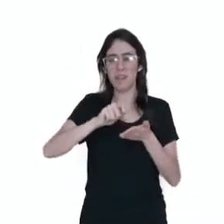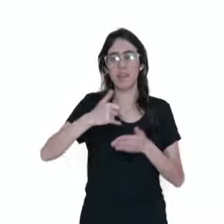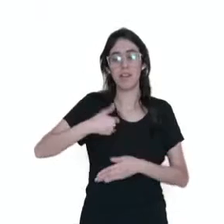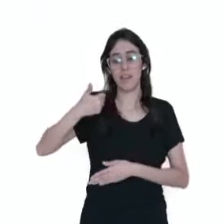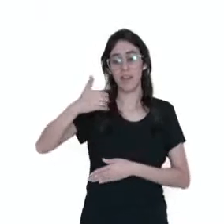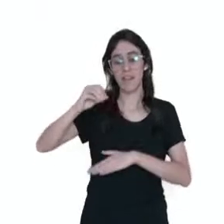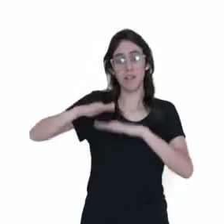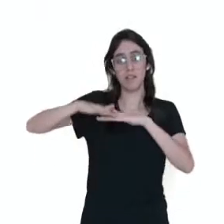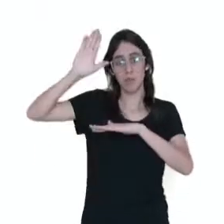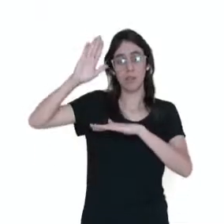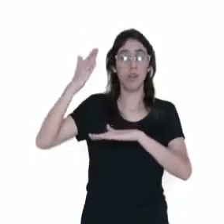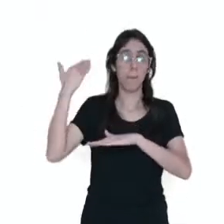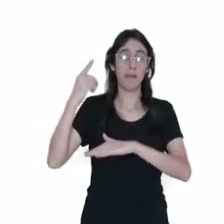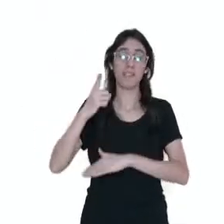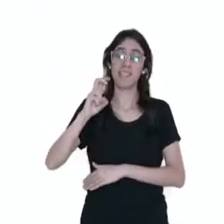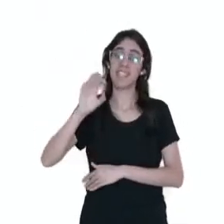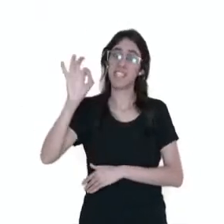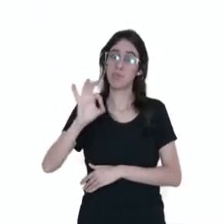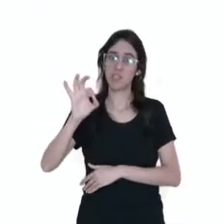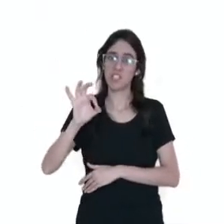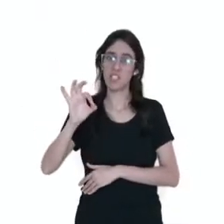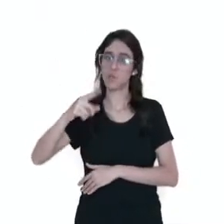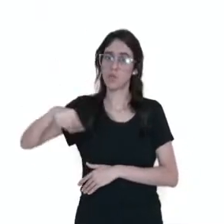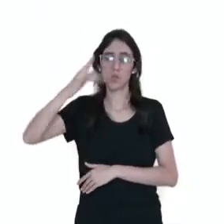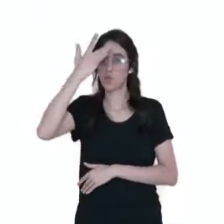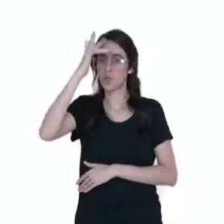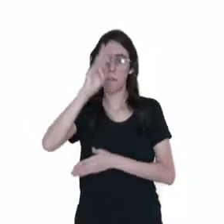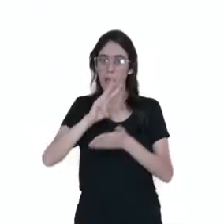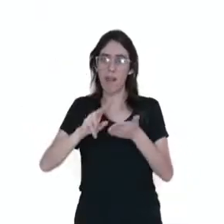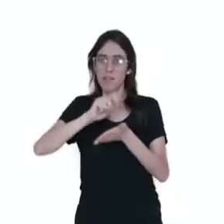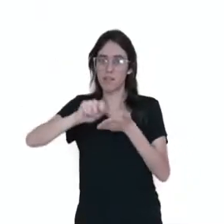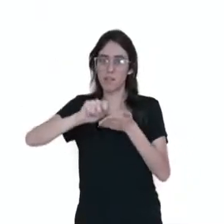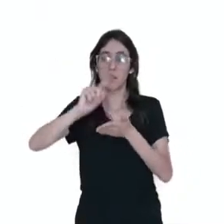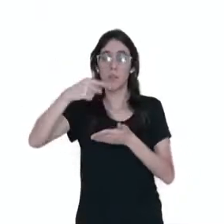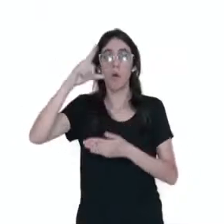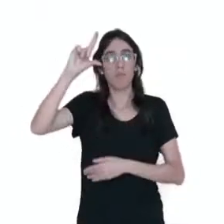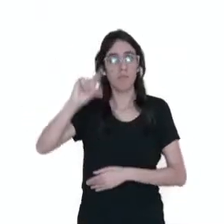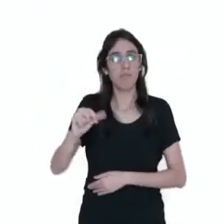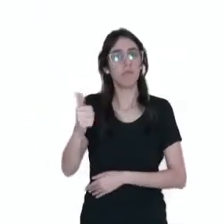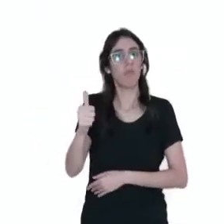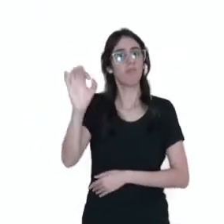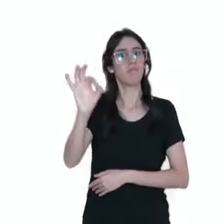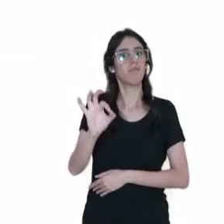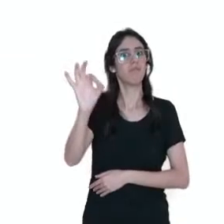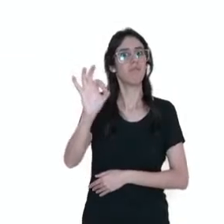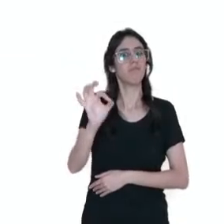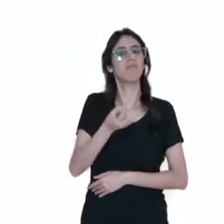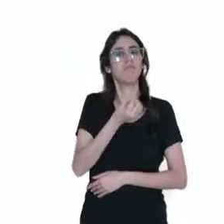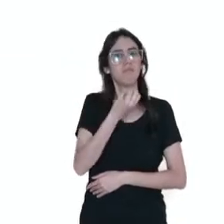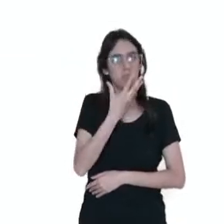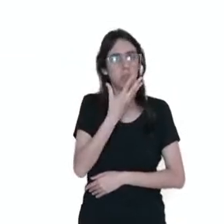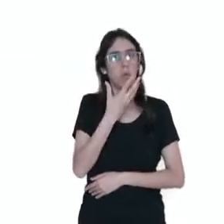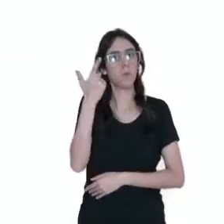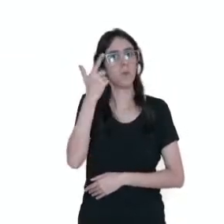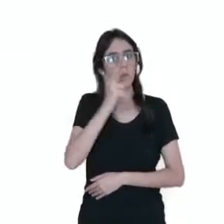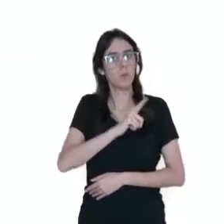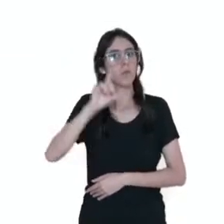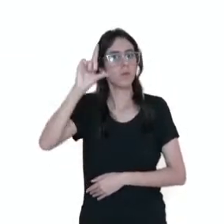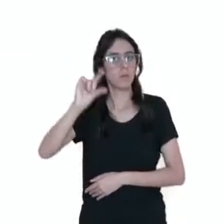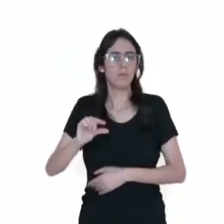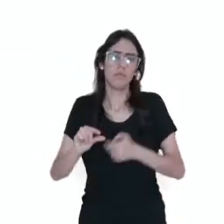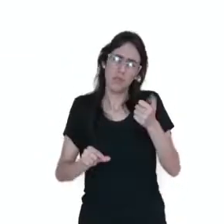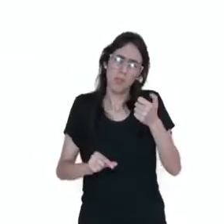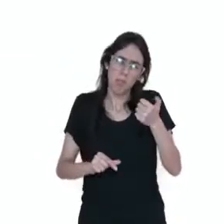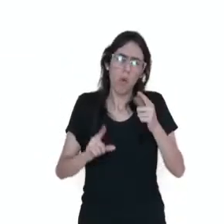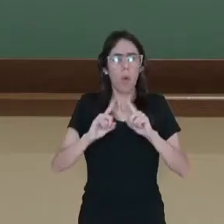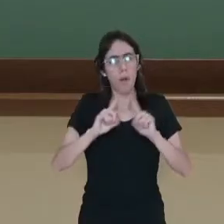de 15% em 1995, caiu para 11% em 2001. Uma queda tímida, mas uma queda